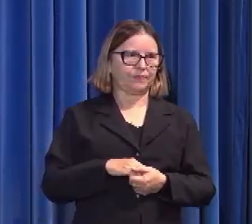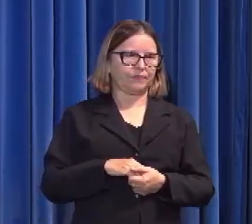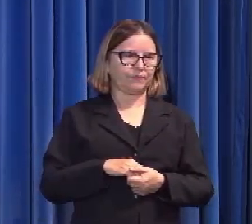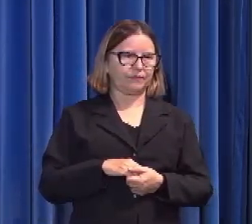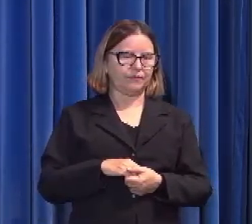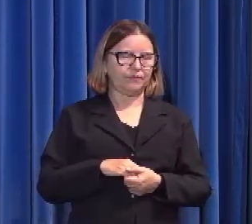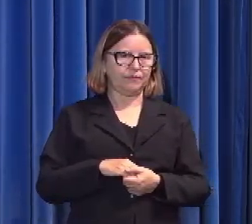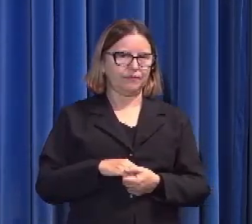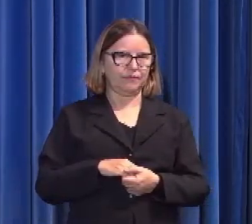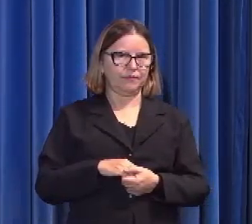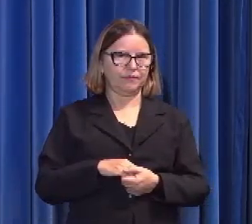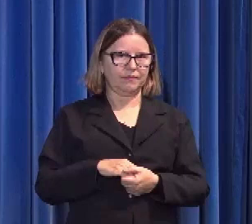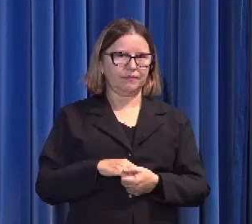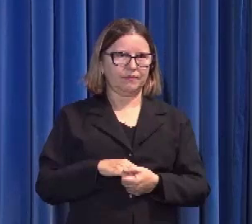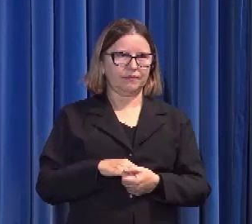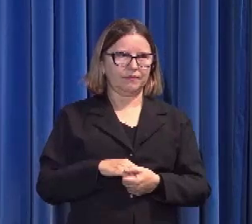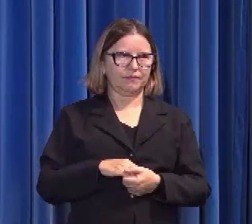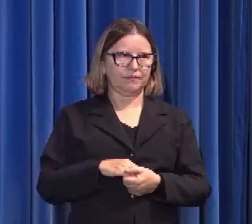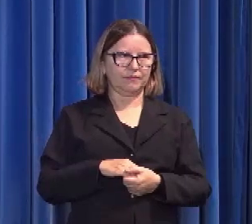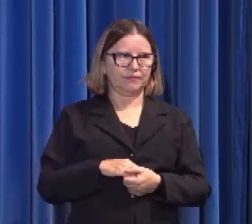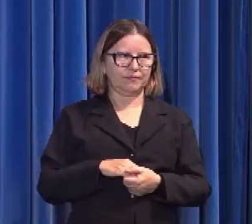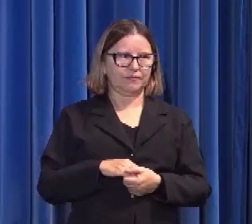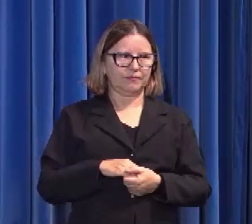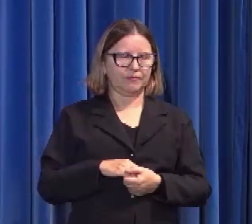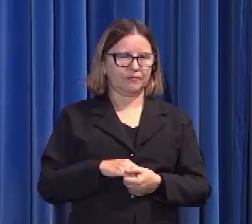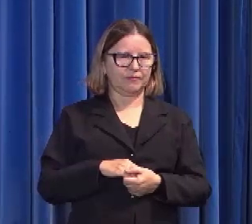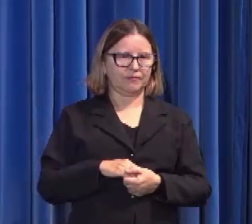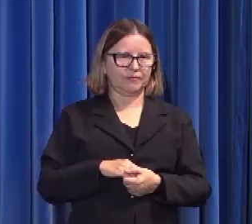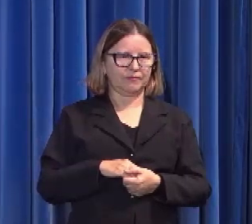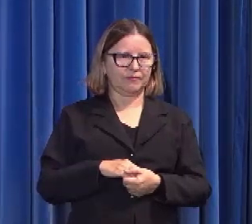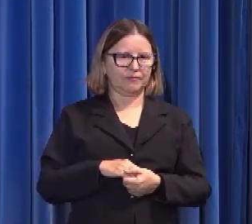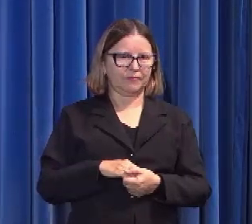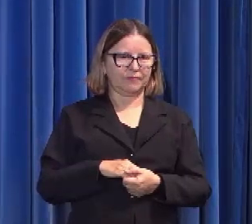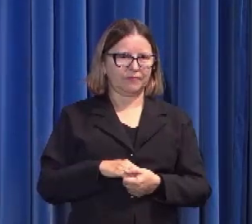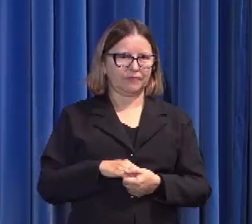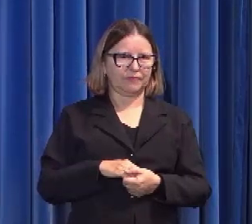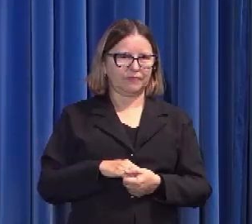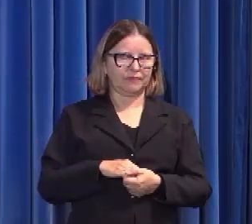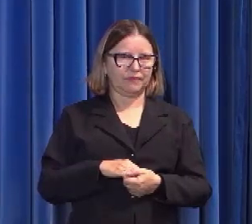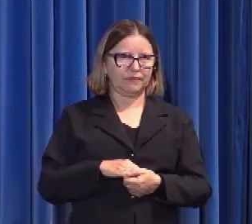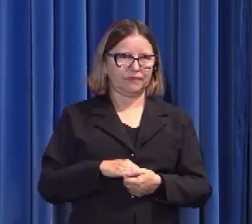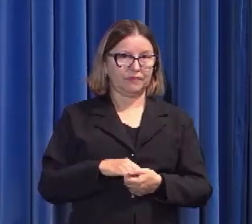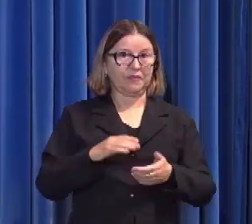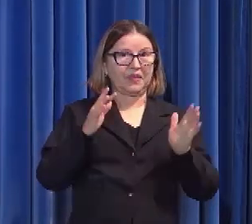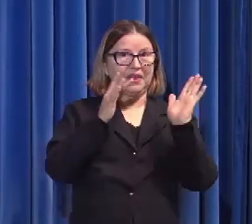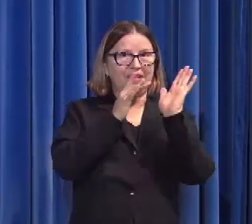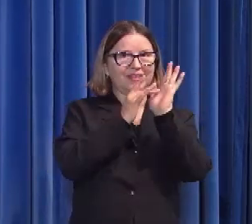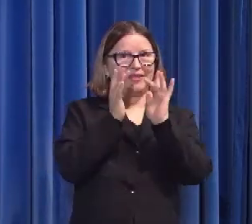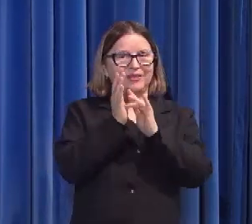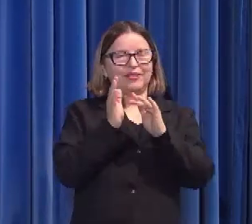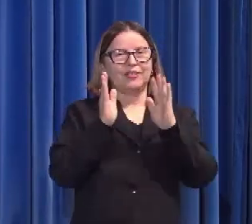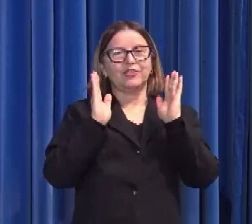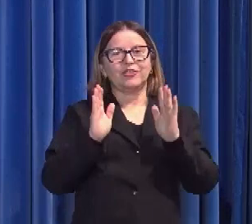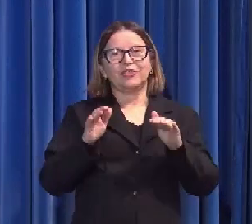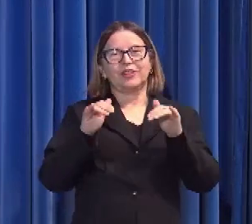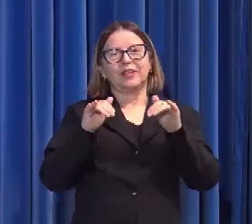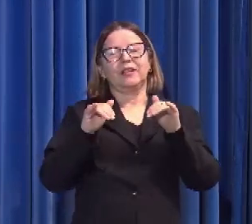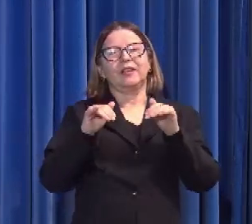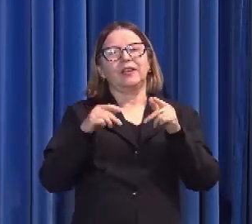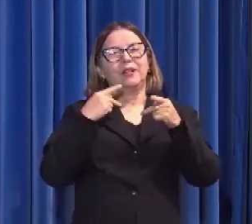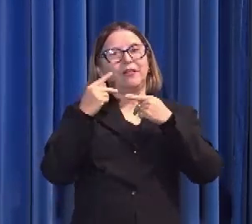E aí e a a Jesus já tinha dito isso anteriormente